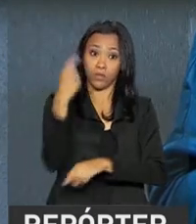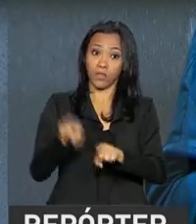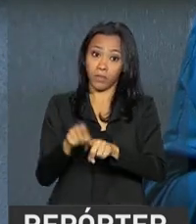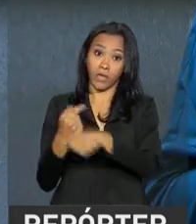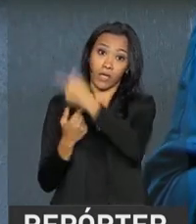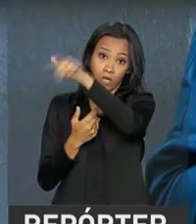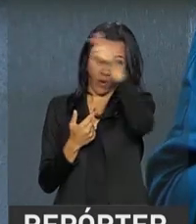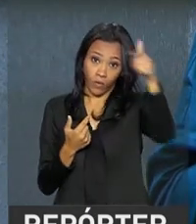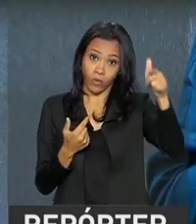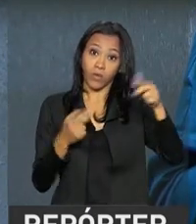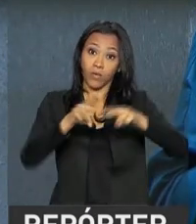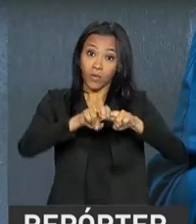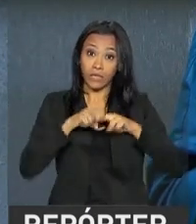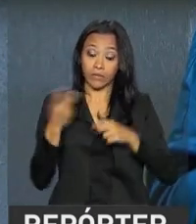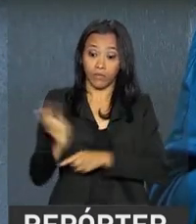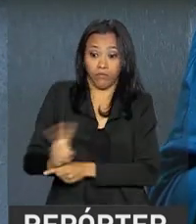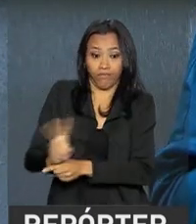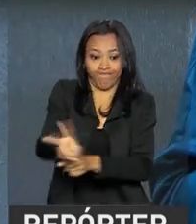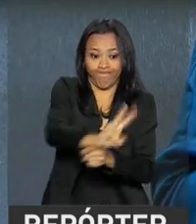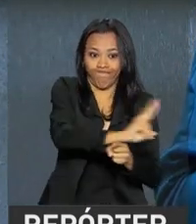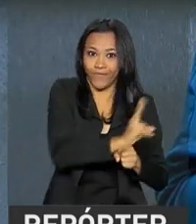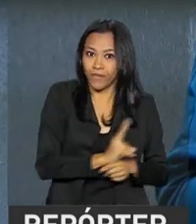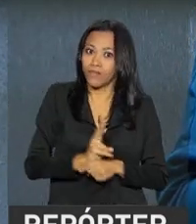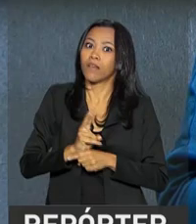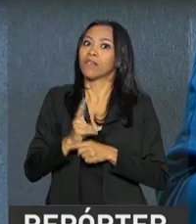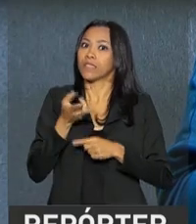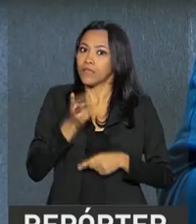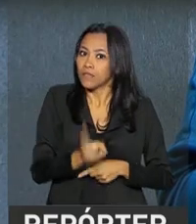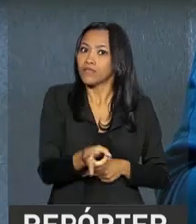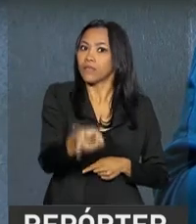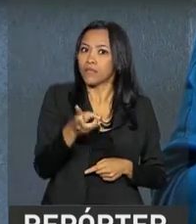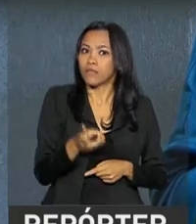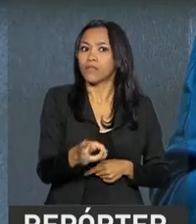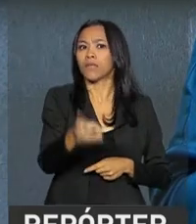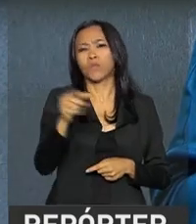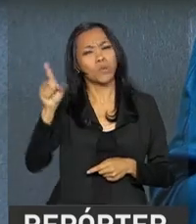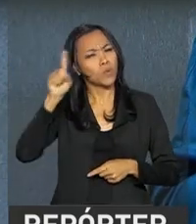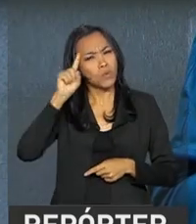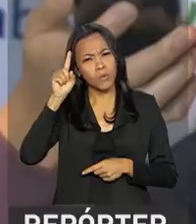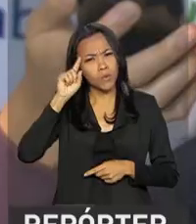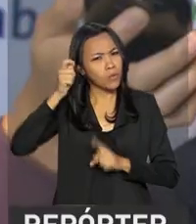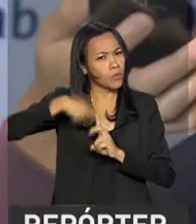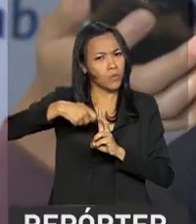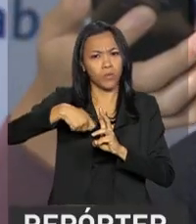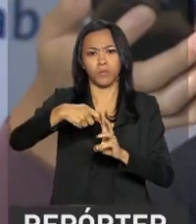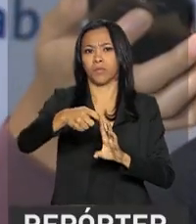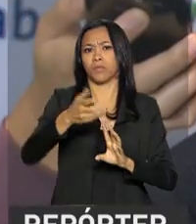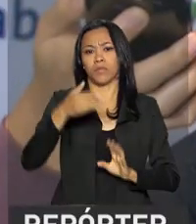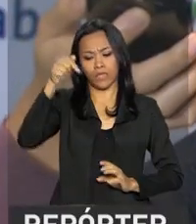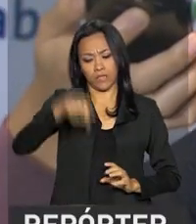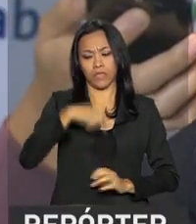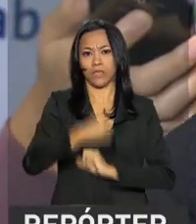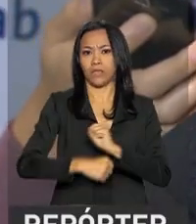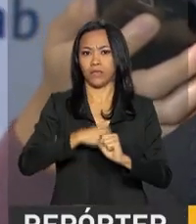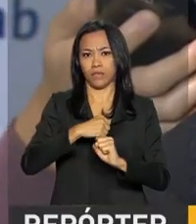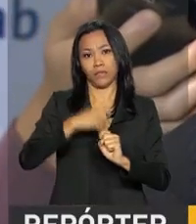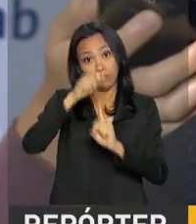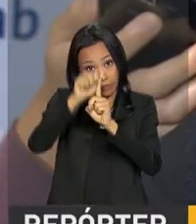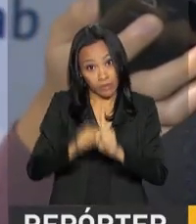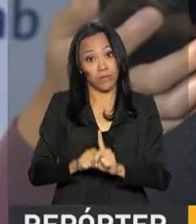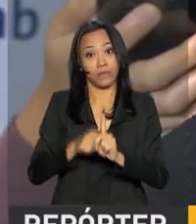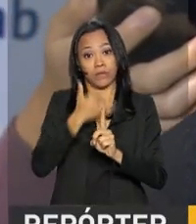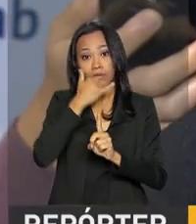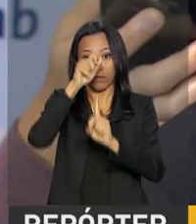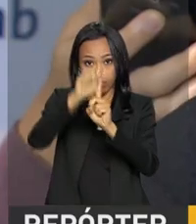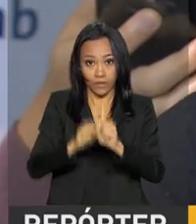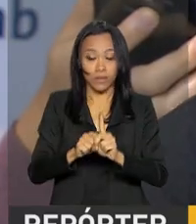por isso o monitoramento será intensa e constante durante todo este mês a soja eo milho estão na